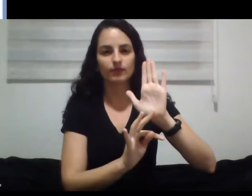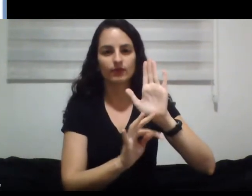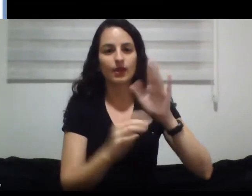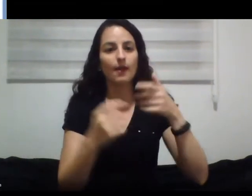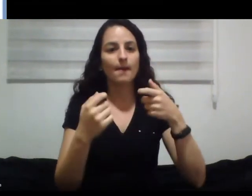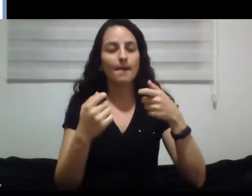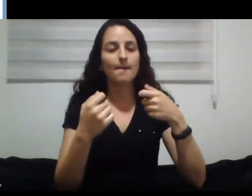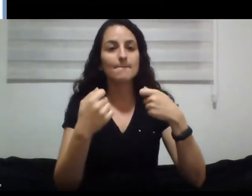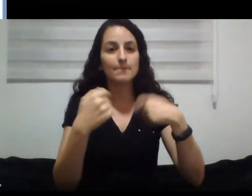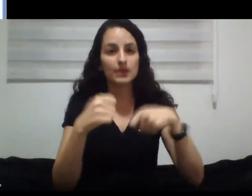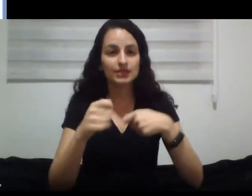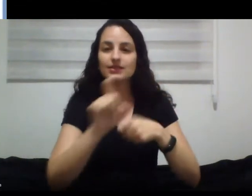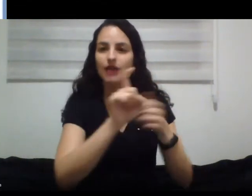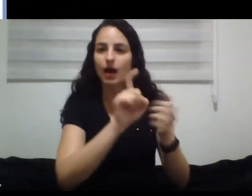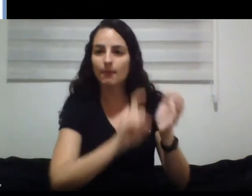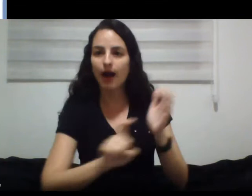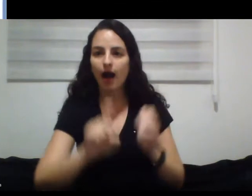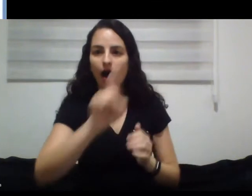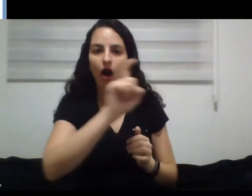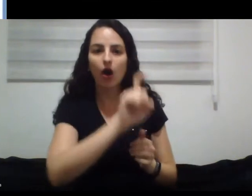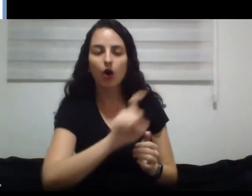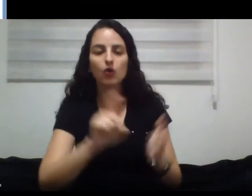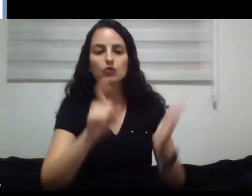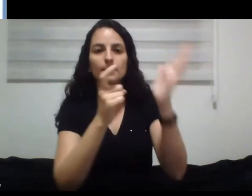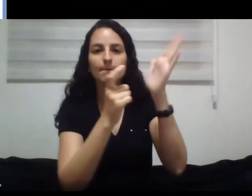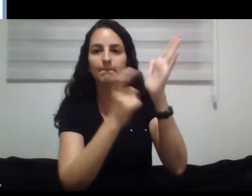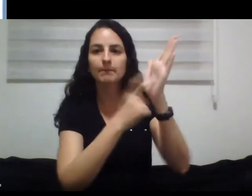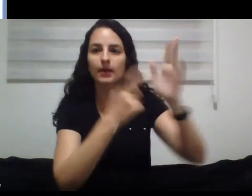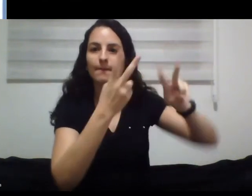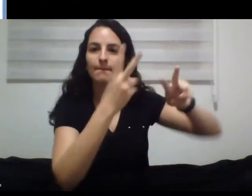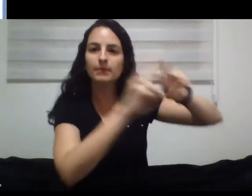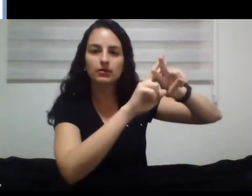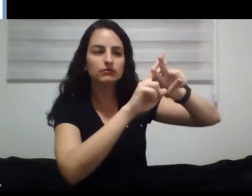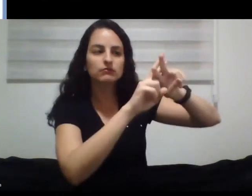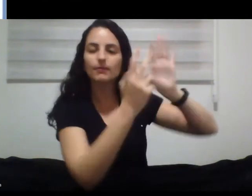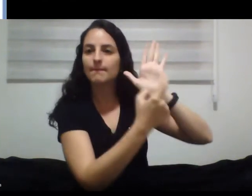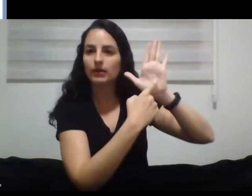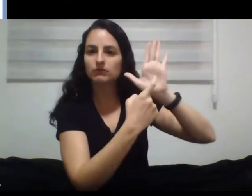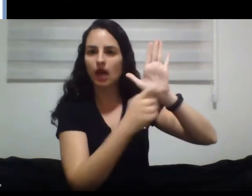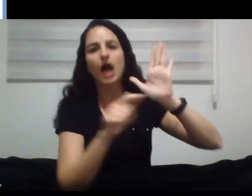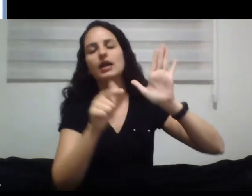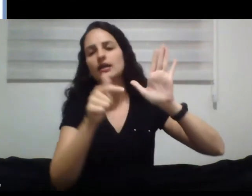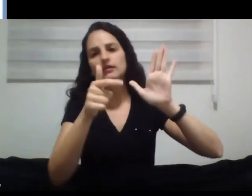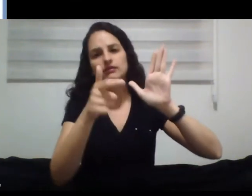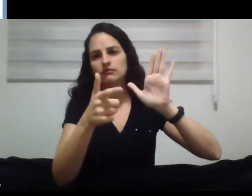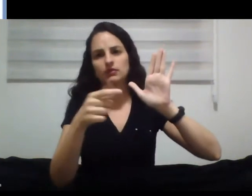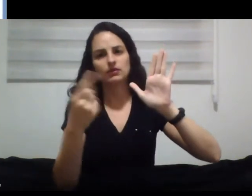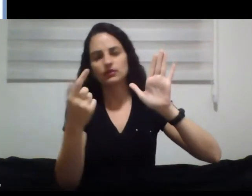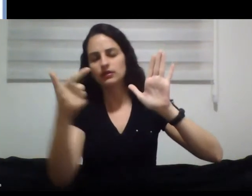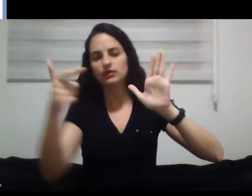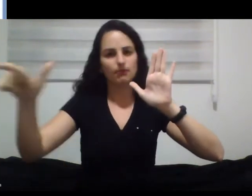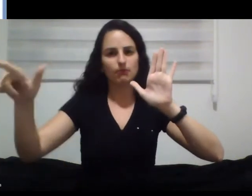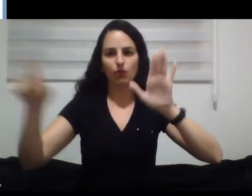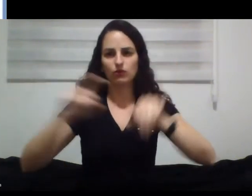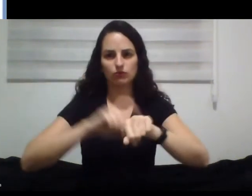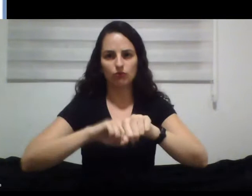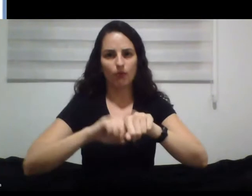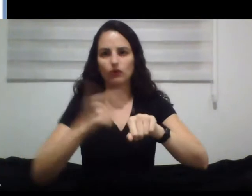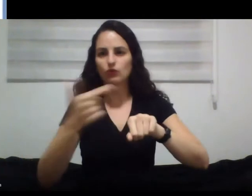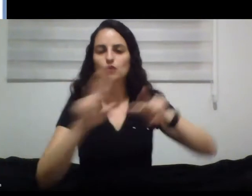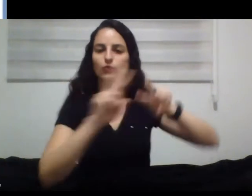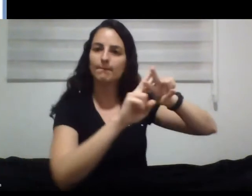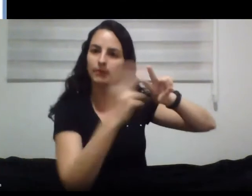bom pensar, por exemplo, nessas, se essas disciplinas mais condensadas, se não conta com